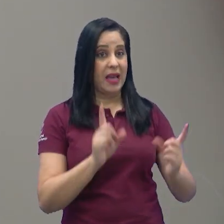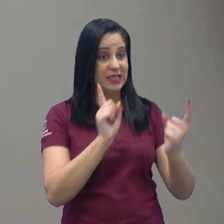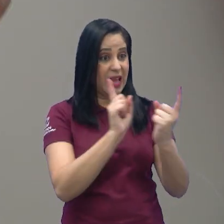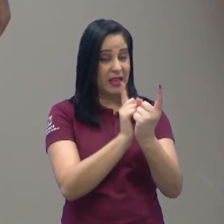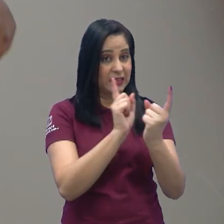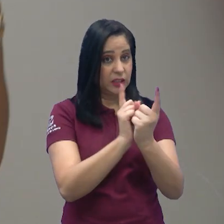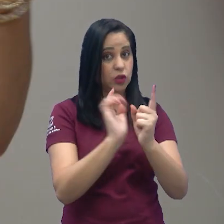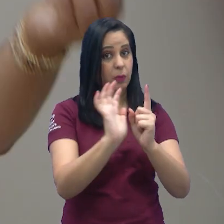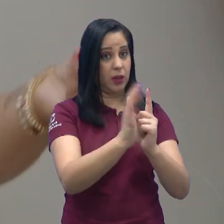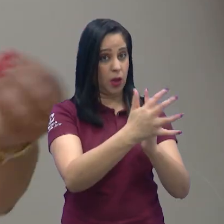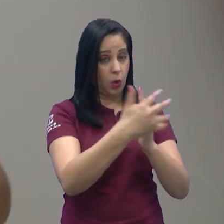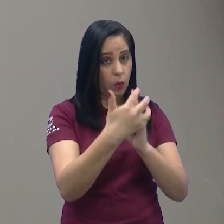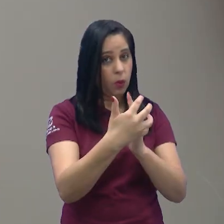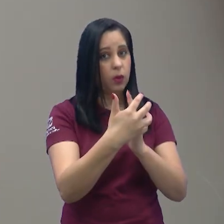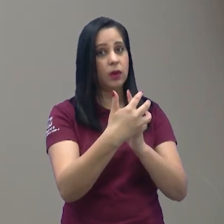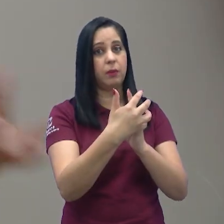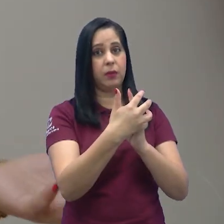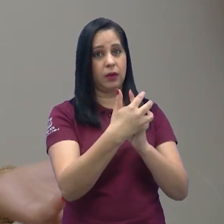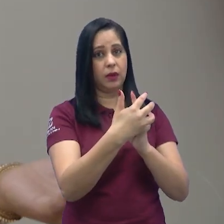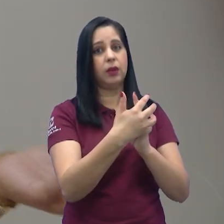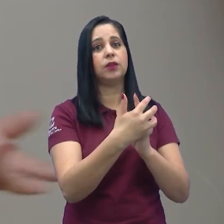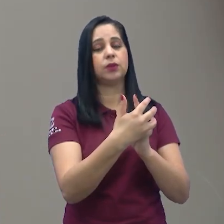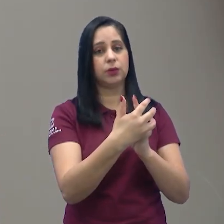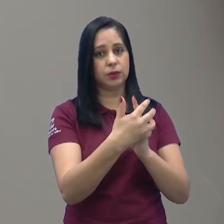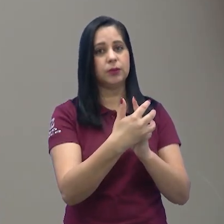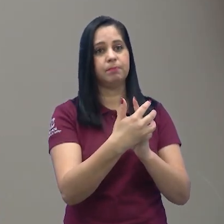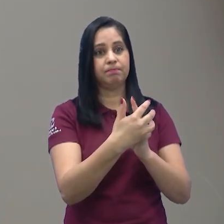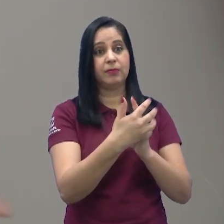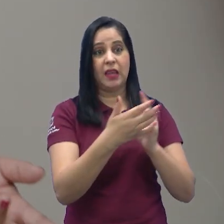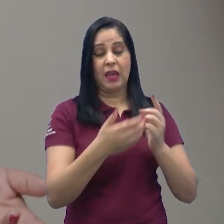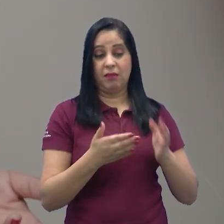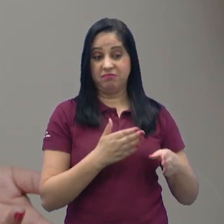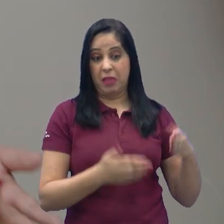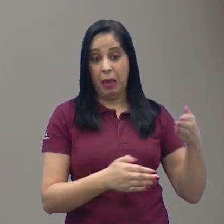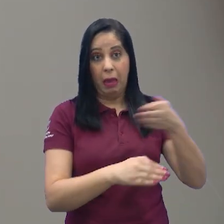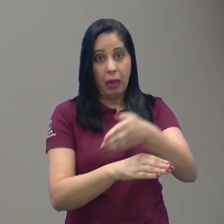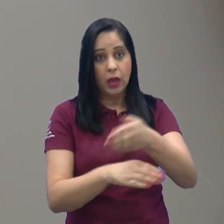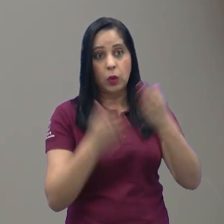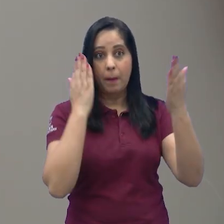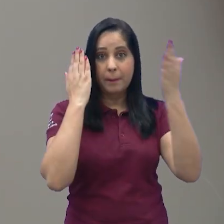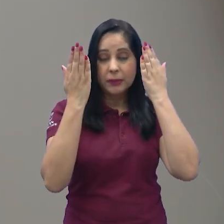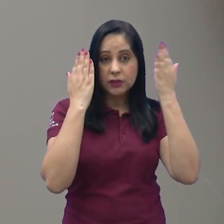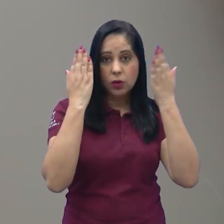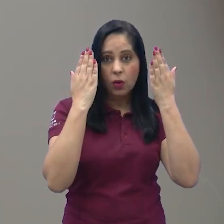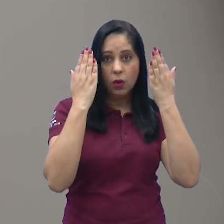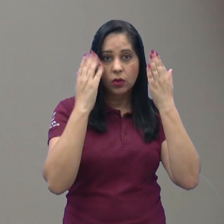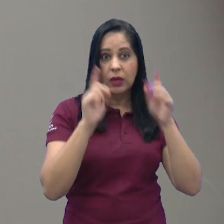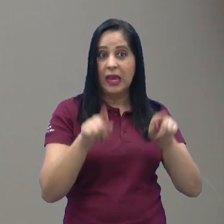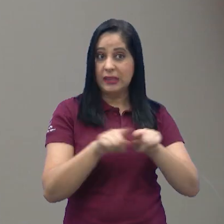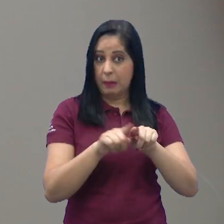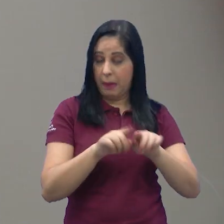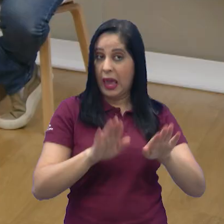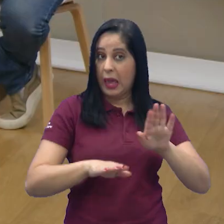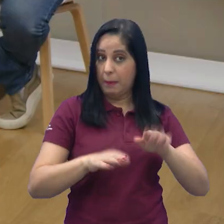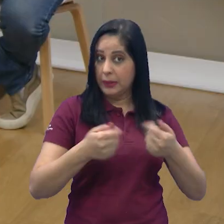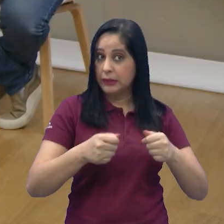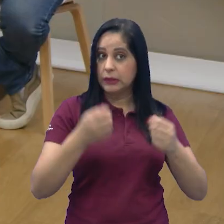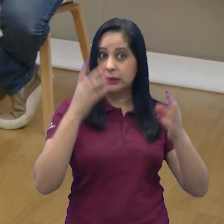para buscar um psicólogo, né? E algumas vezes a gente sabe que a depressão exige, inclusive, um psiquiatra mesmo, né?